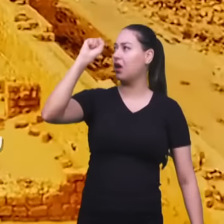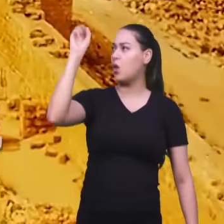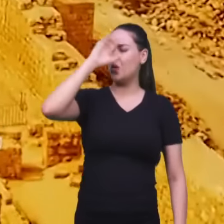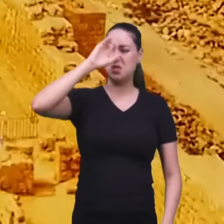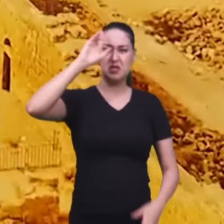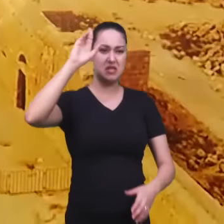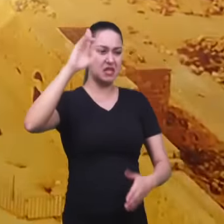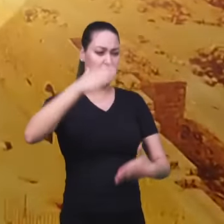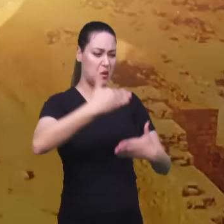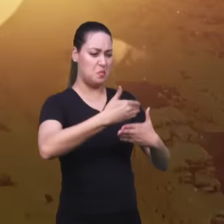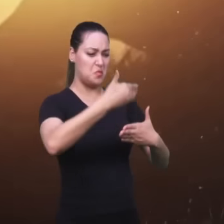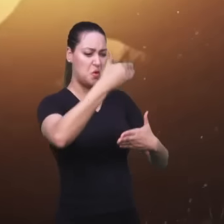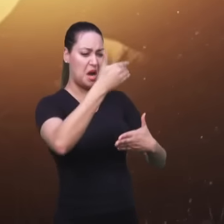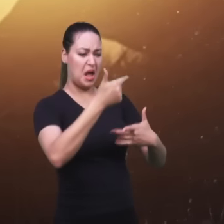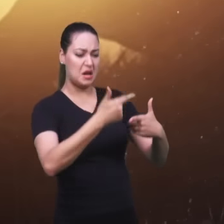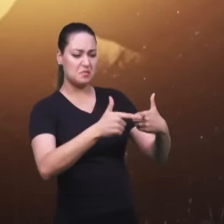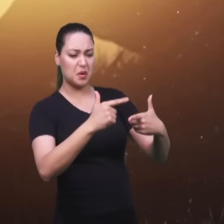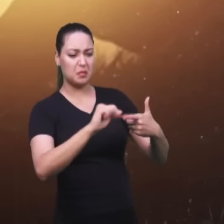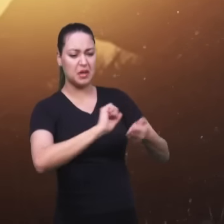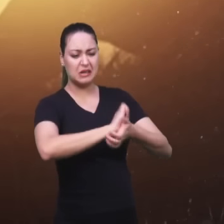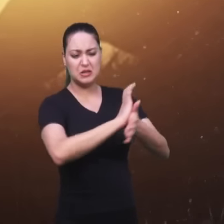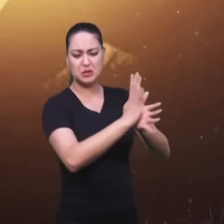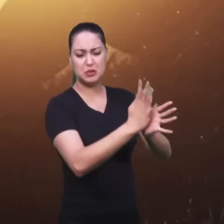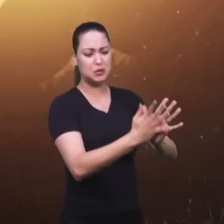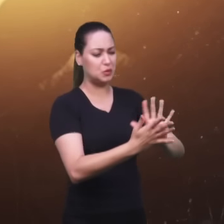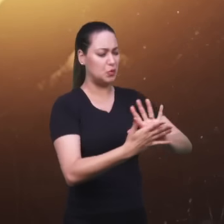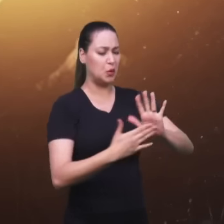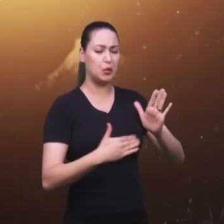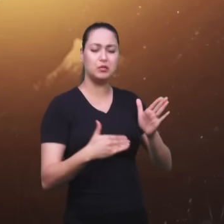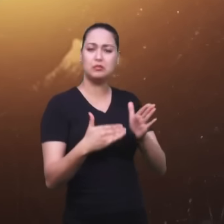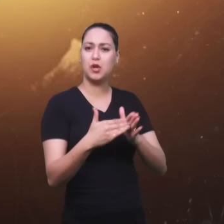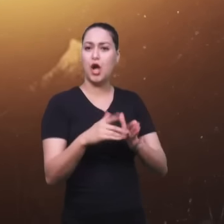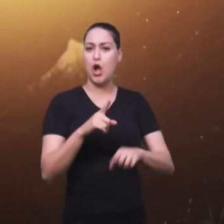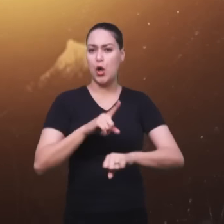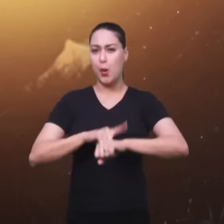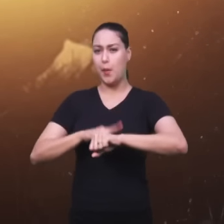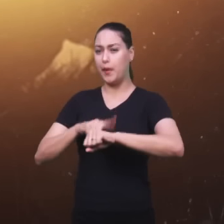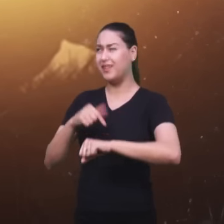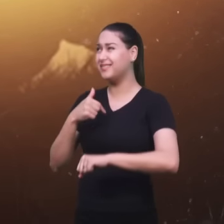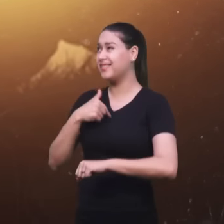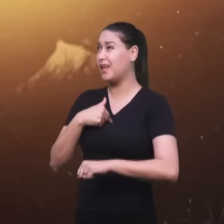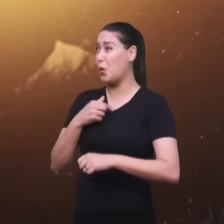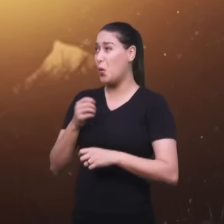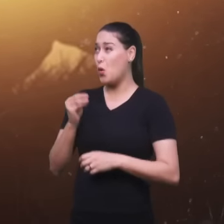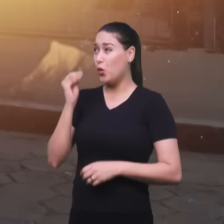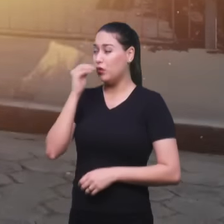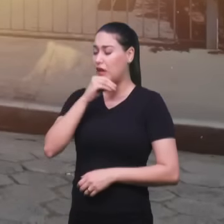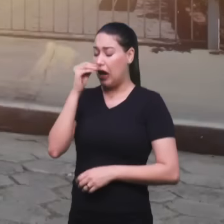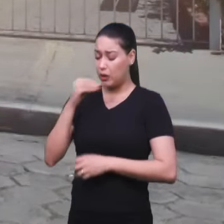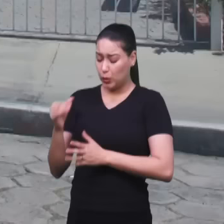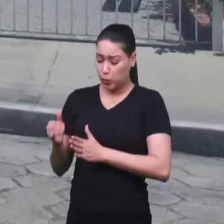E quando Eu estou Sua fraqueja